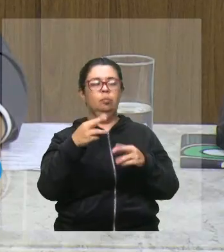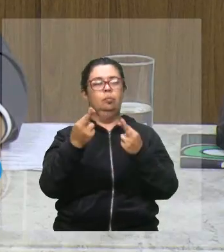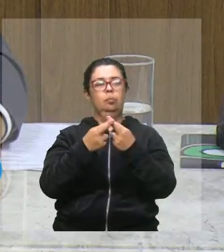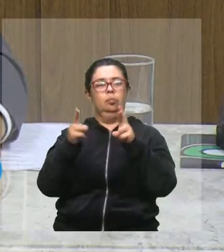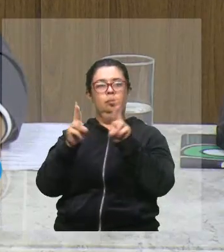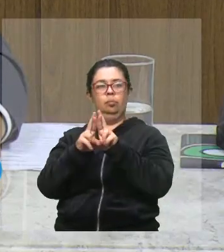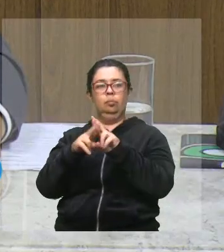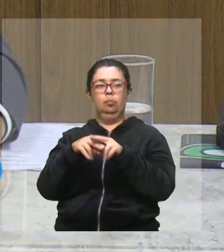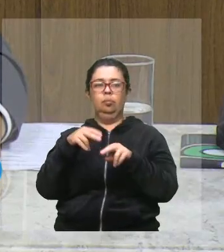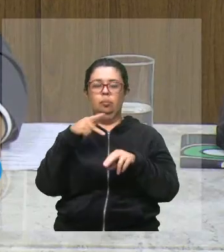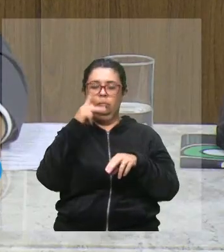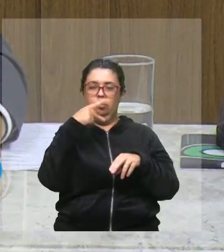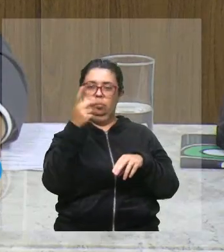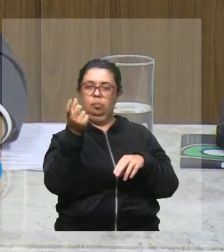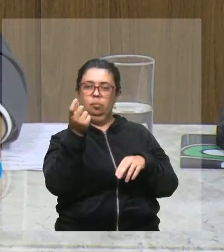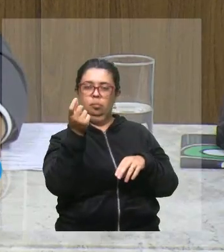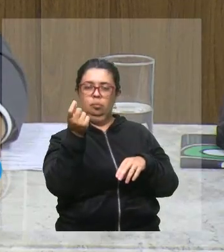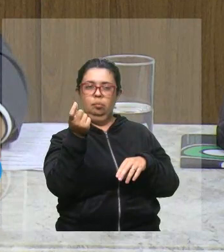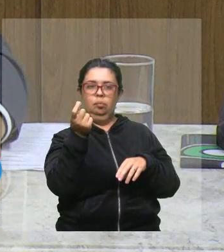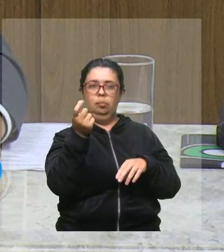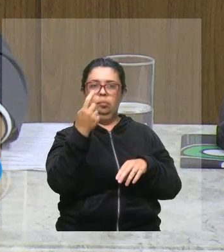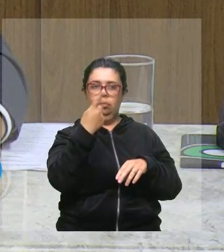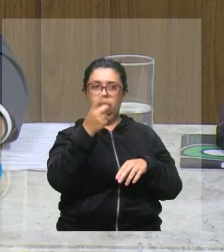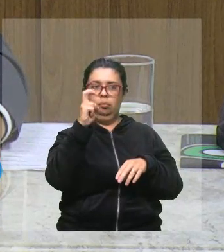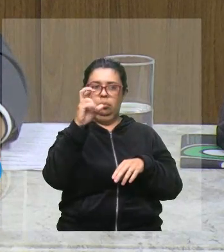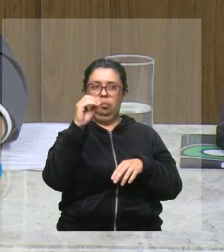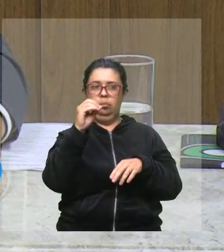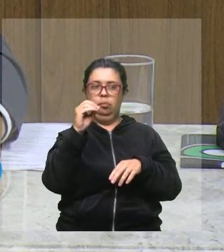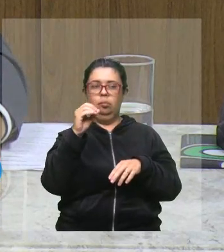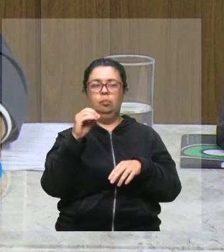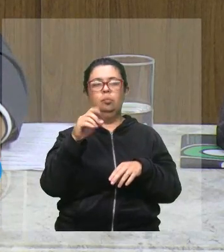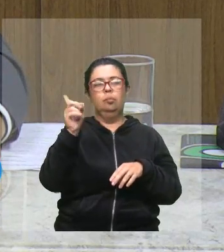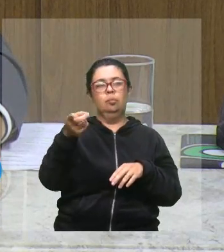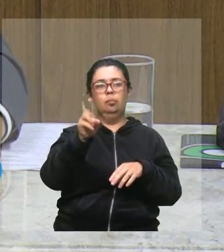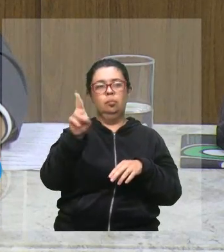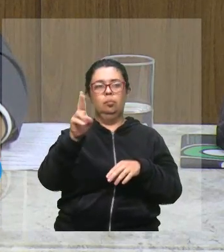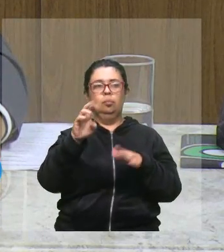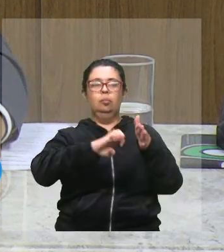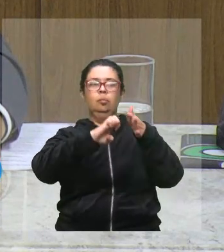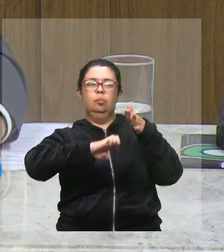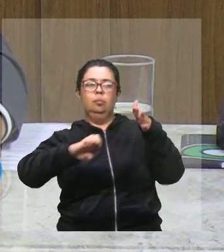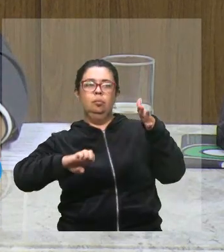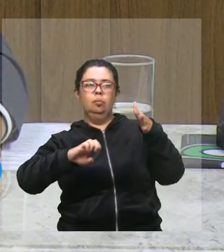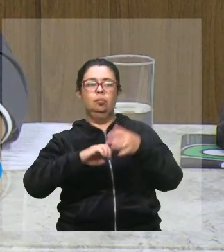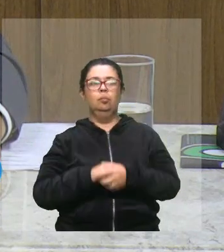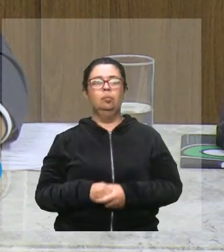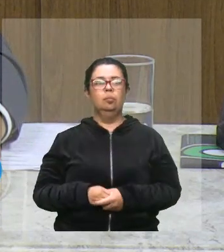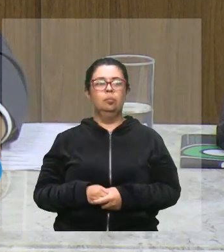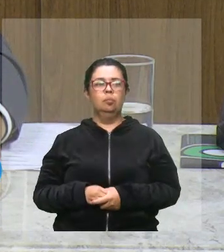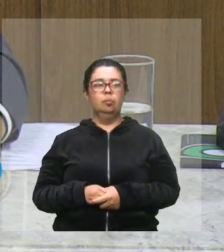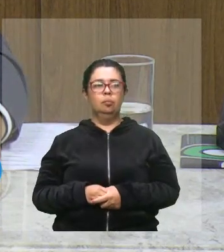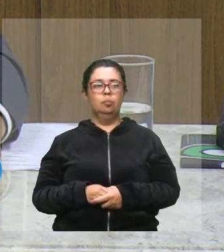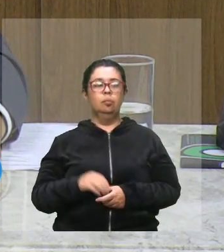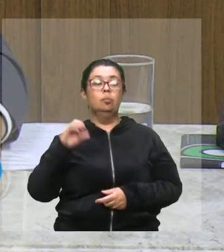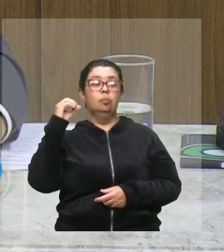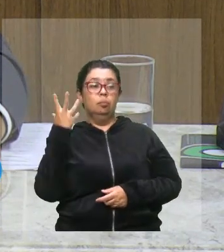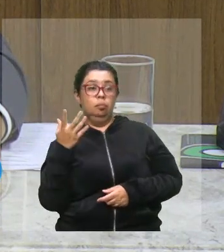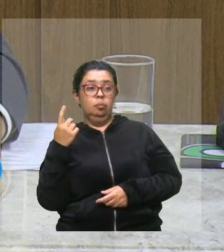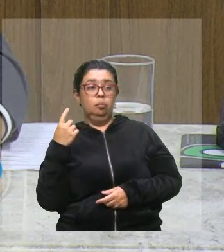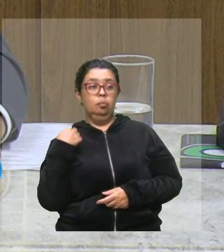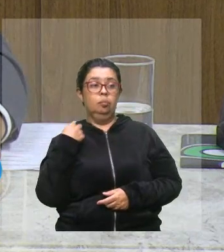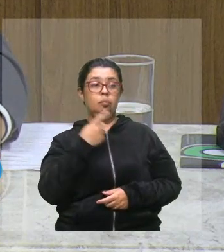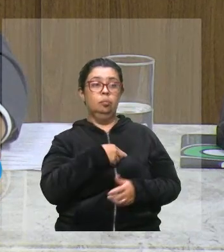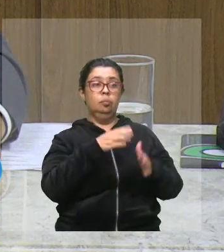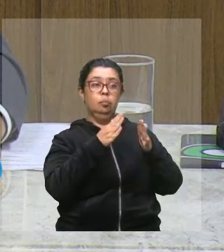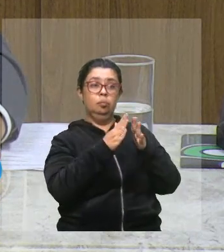Trata-se de uma abertura de R$ 150 mil, reais, em razão de uma emenda parlamentar. Só que acontece que a gente solicitou o